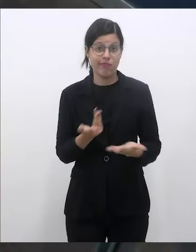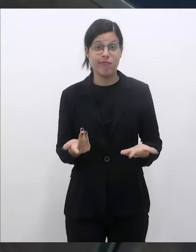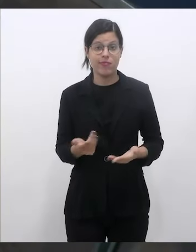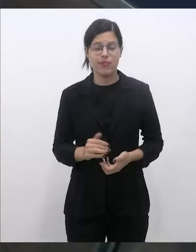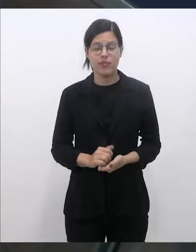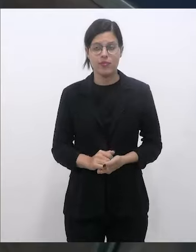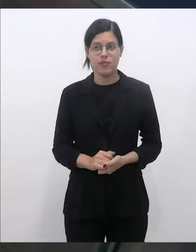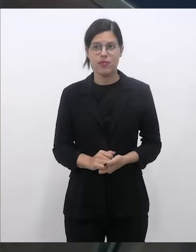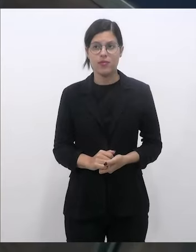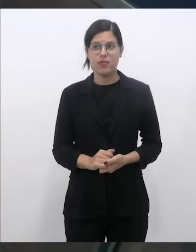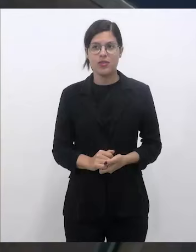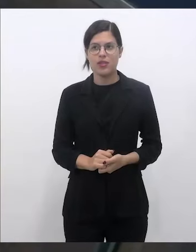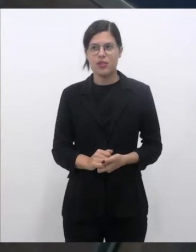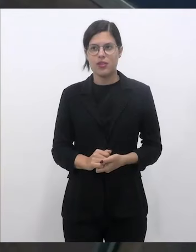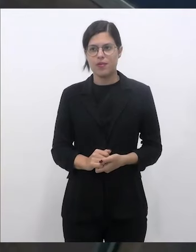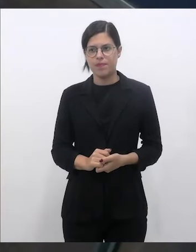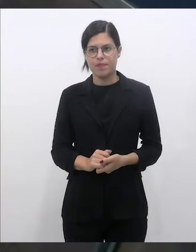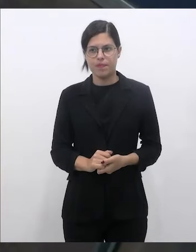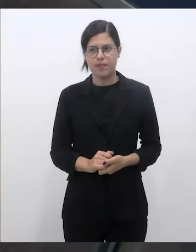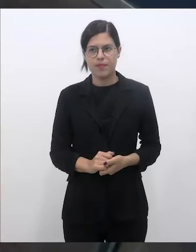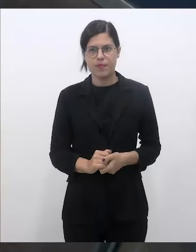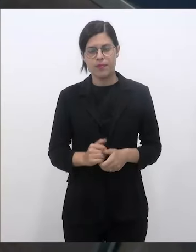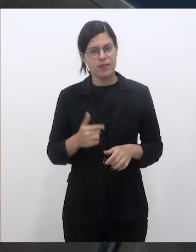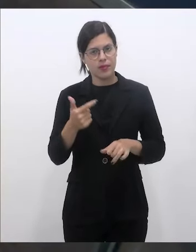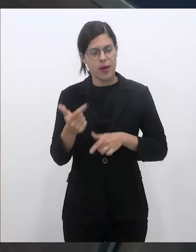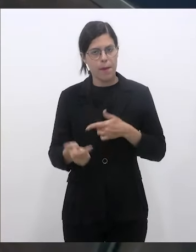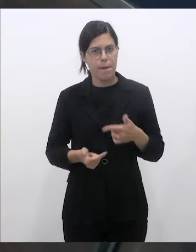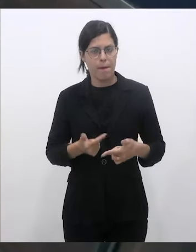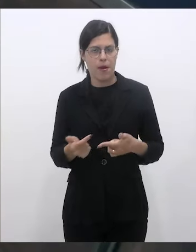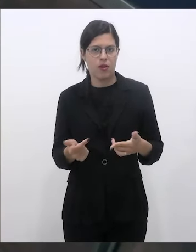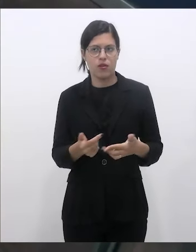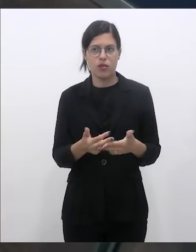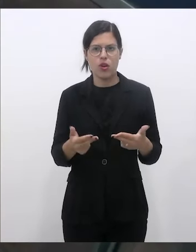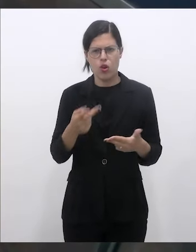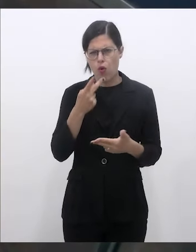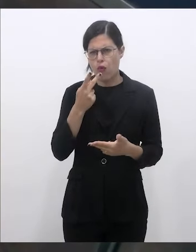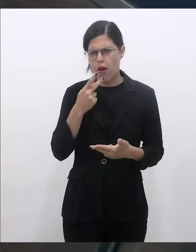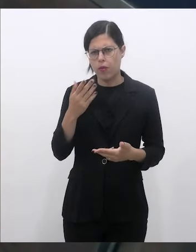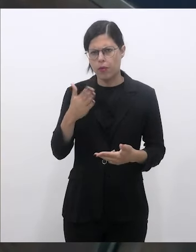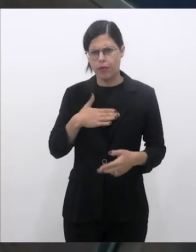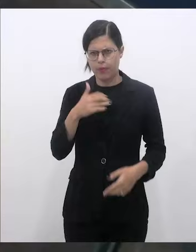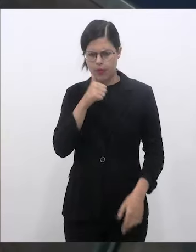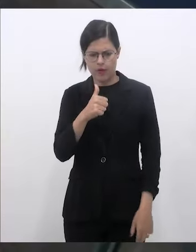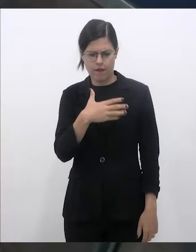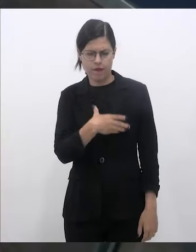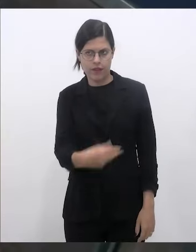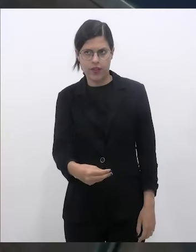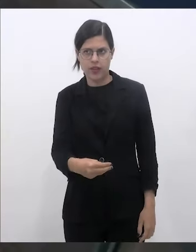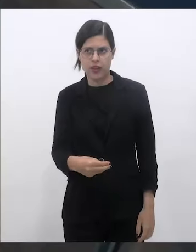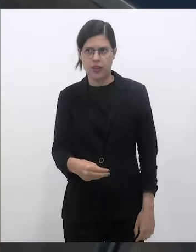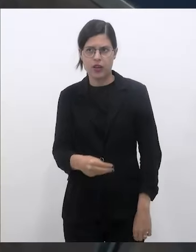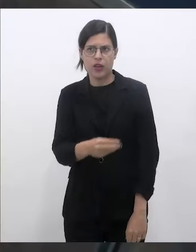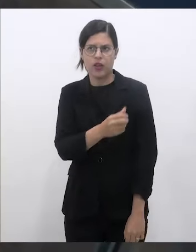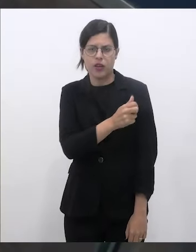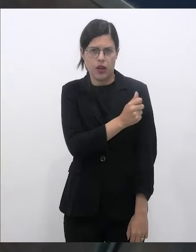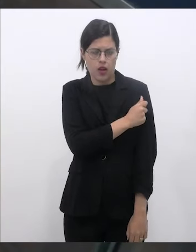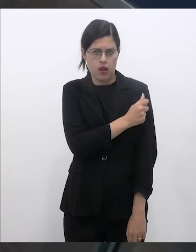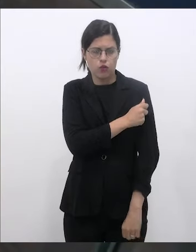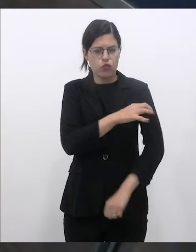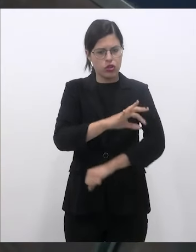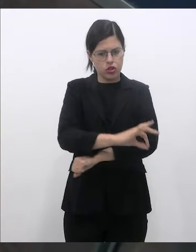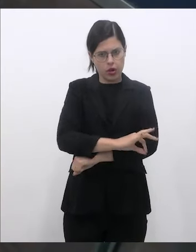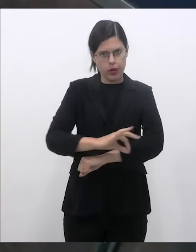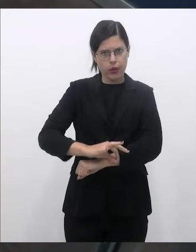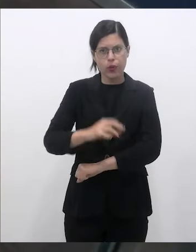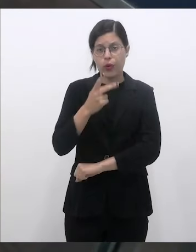a isso. E você trabalha com essas questões. Eu falo muito isso para minha filha, que é estudante